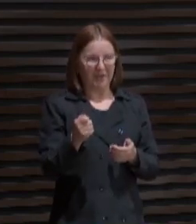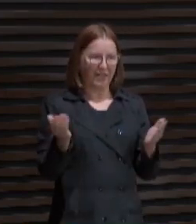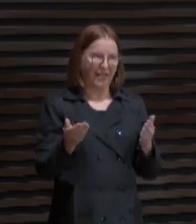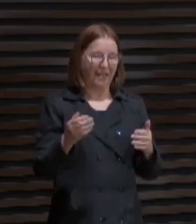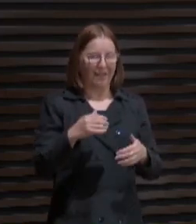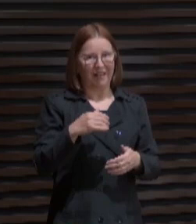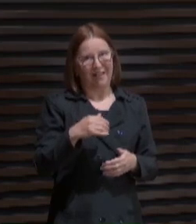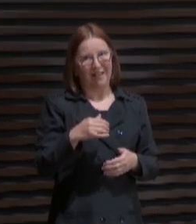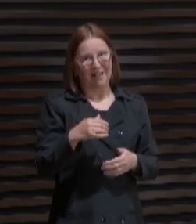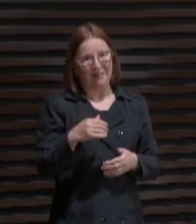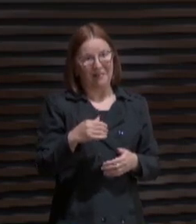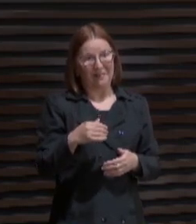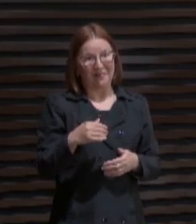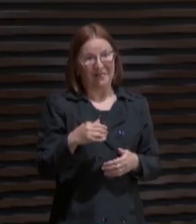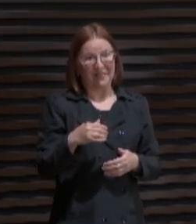mundo.